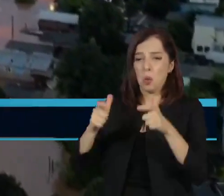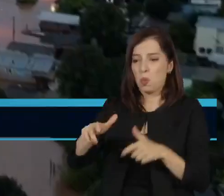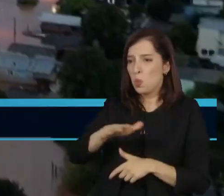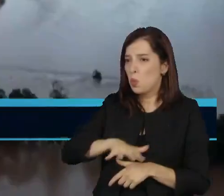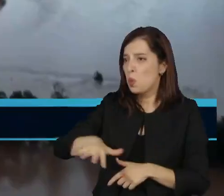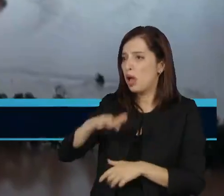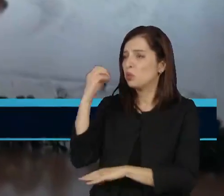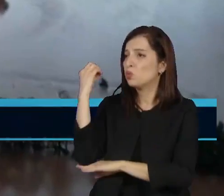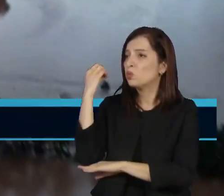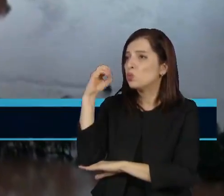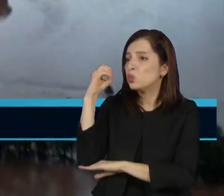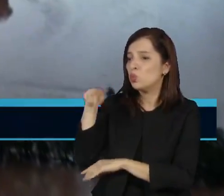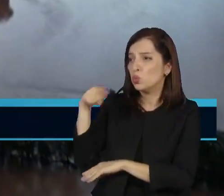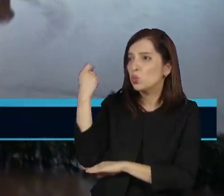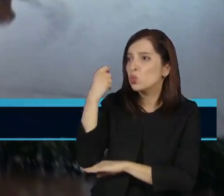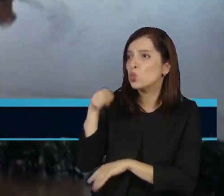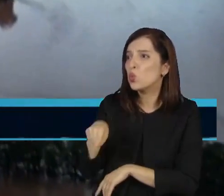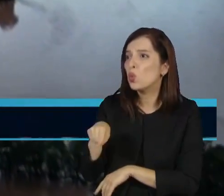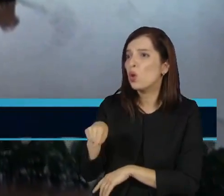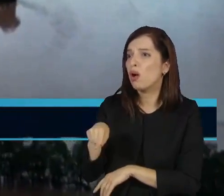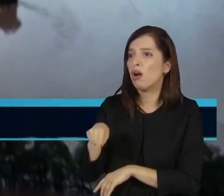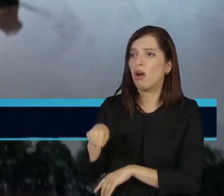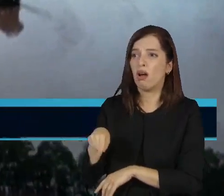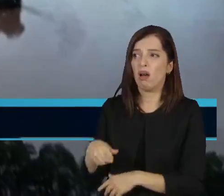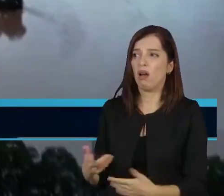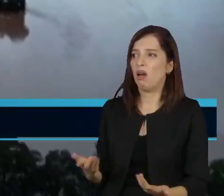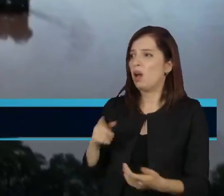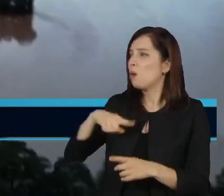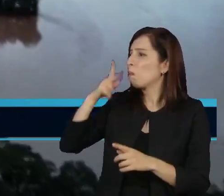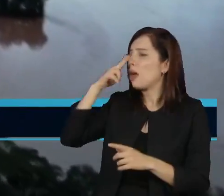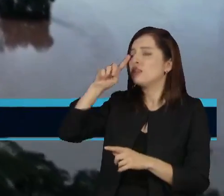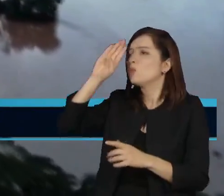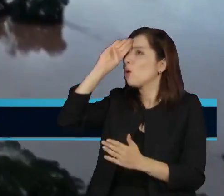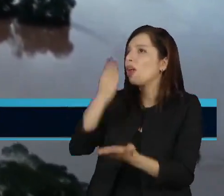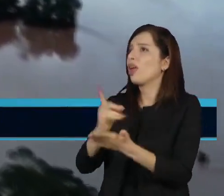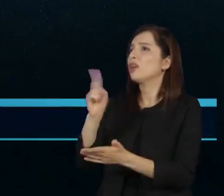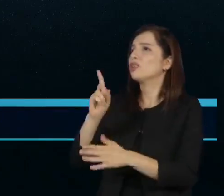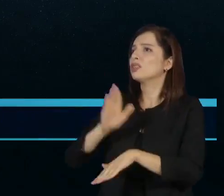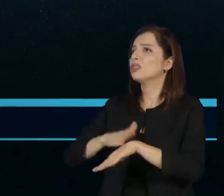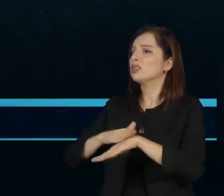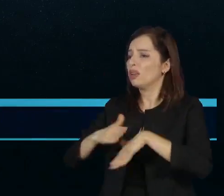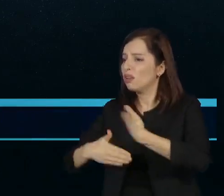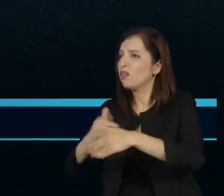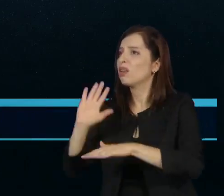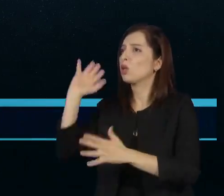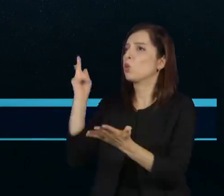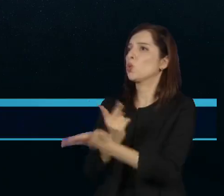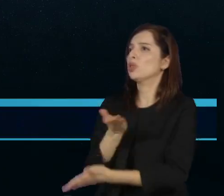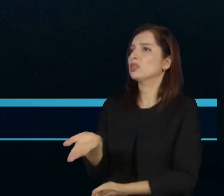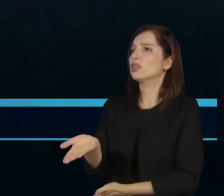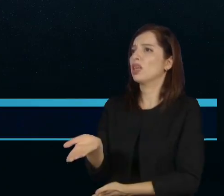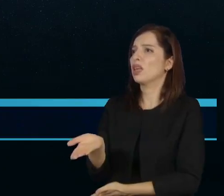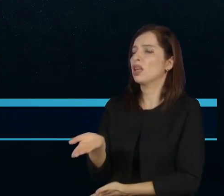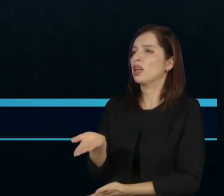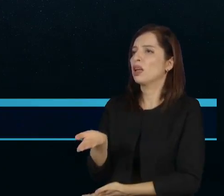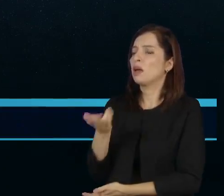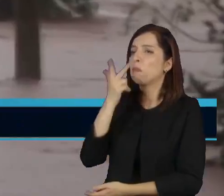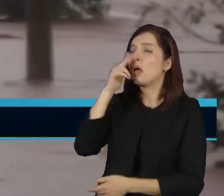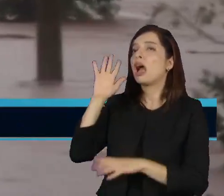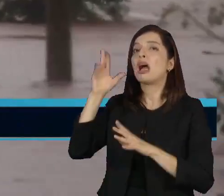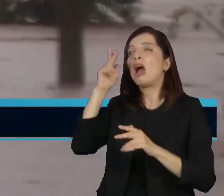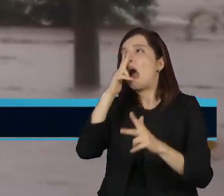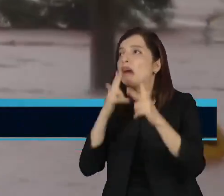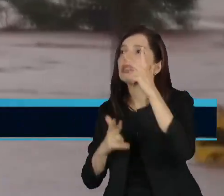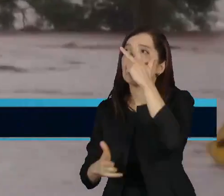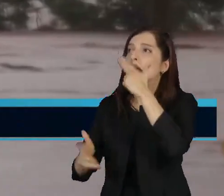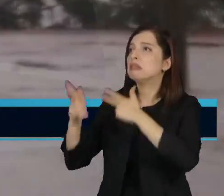muito. E os políticos, de maneira geral, quer dizer, totalmente contra as evidências.